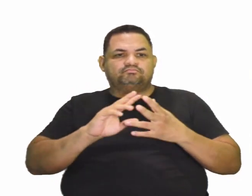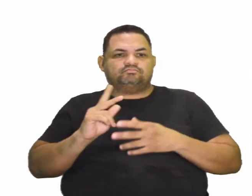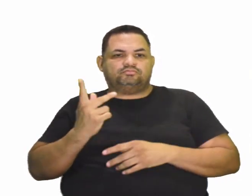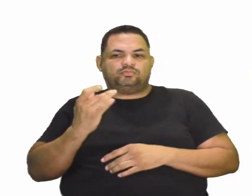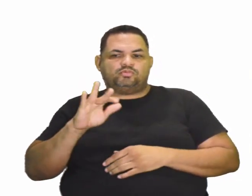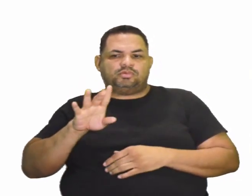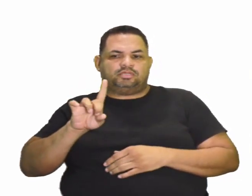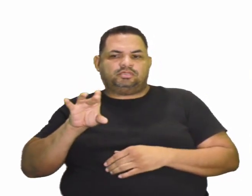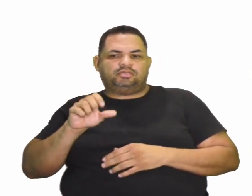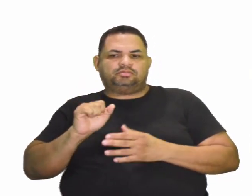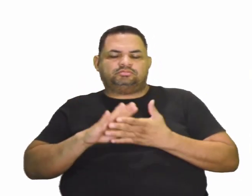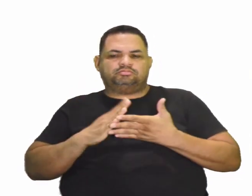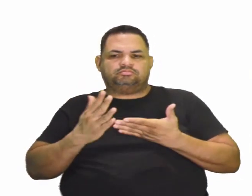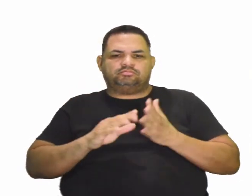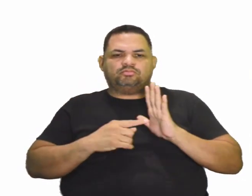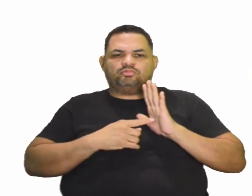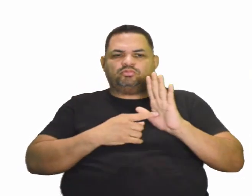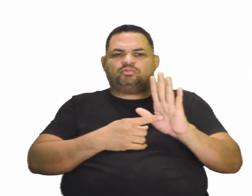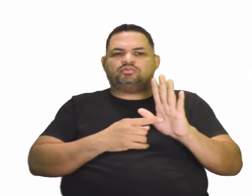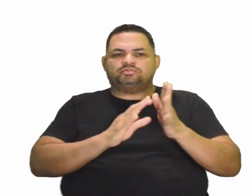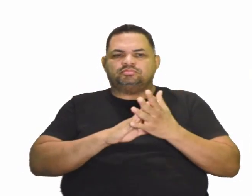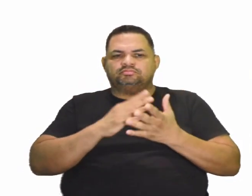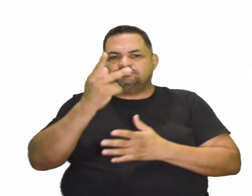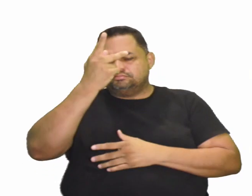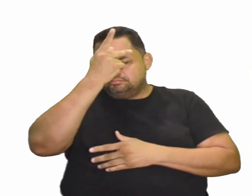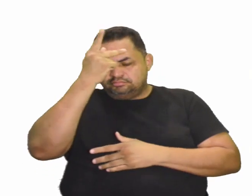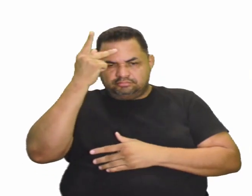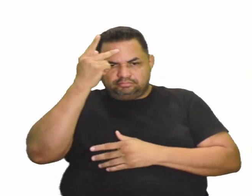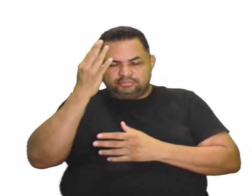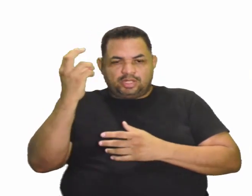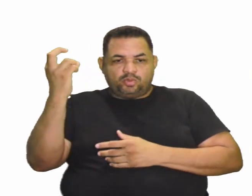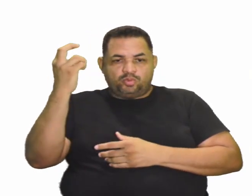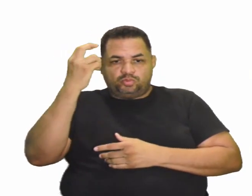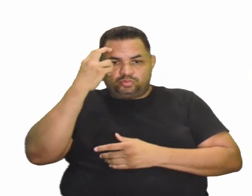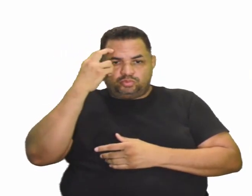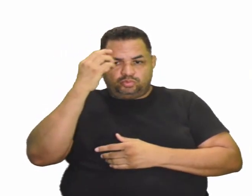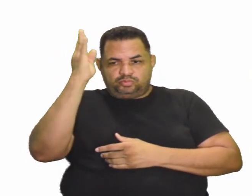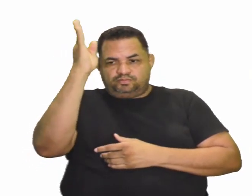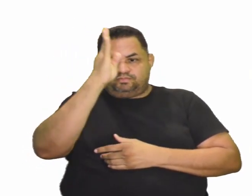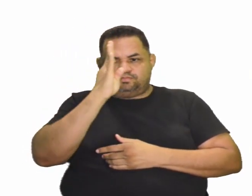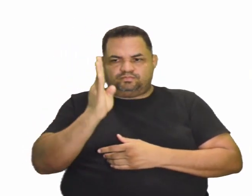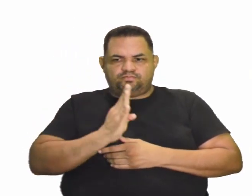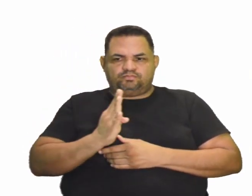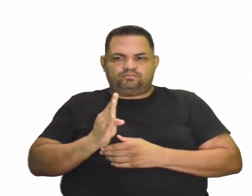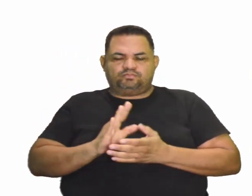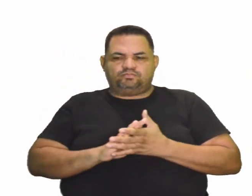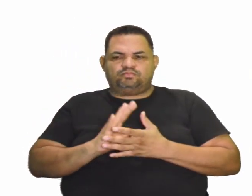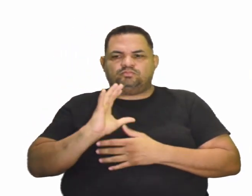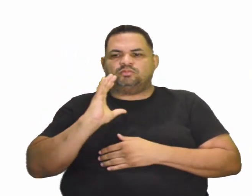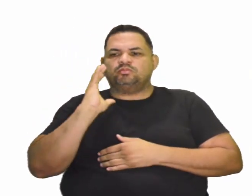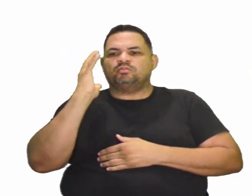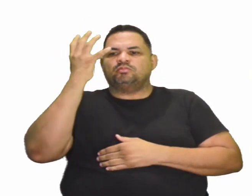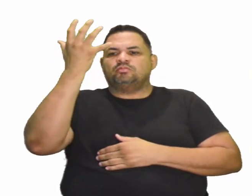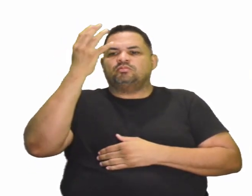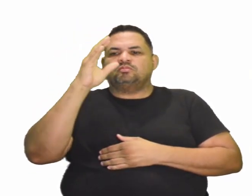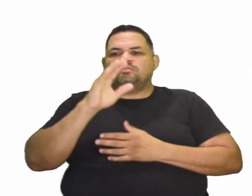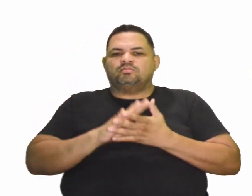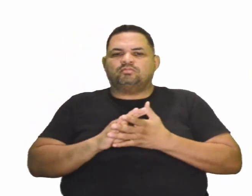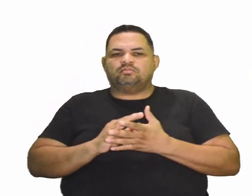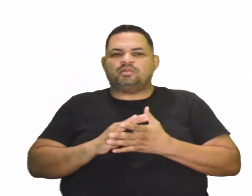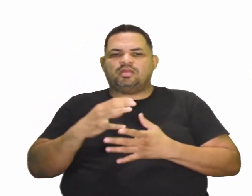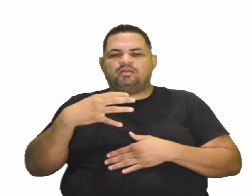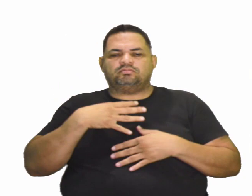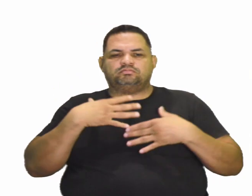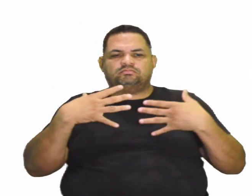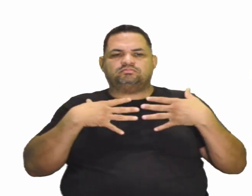pessoas comuns ali da cultura, né, brasileira, do clima tropical brasileiro. Então,